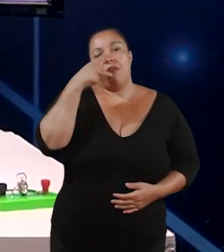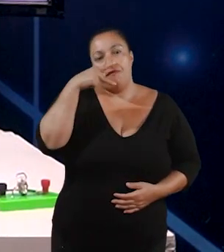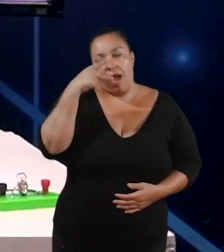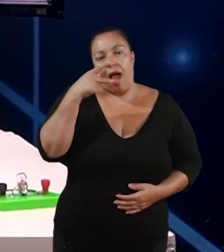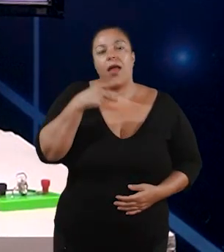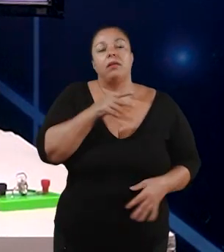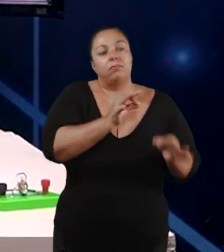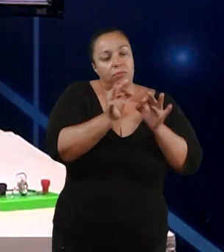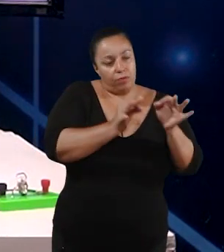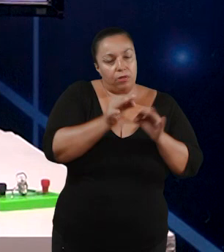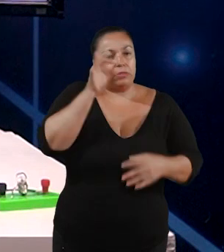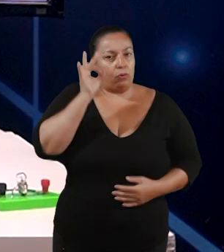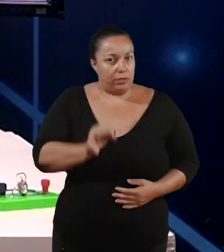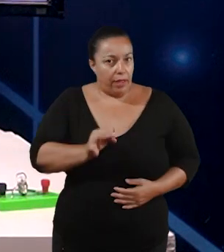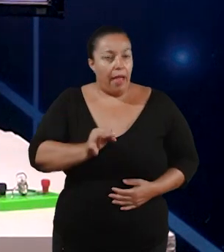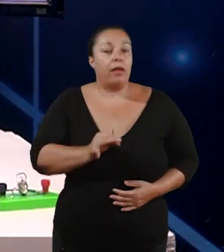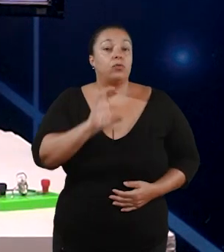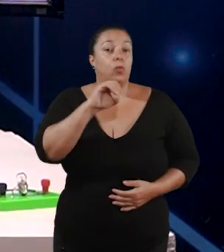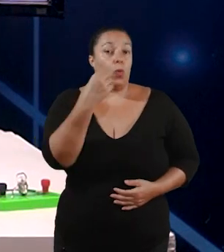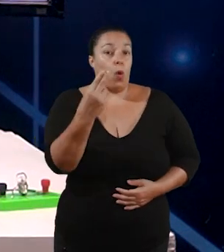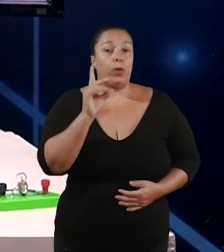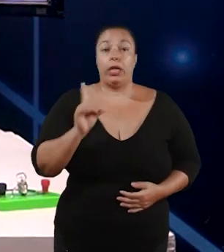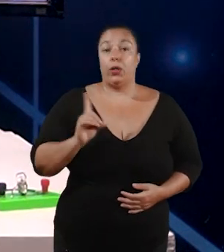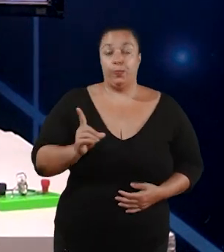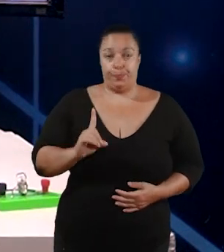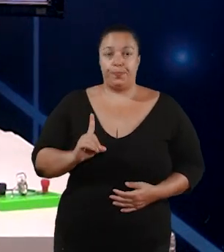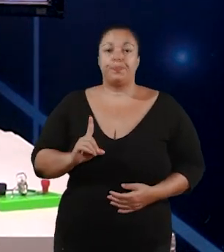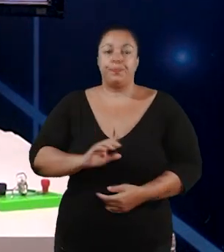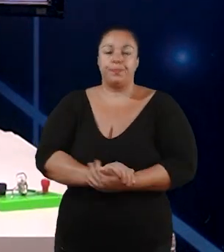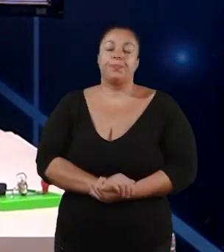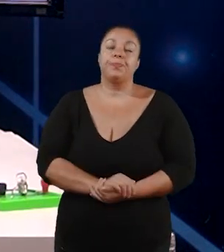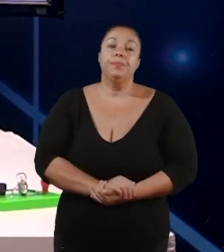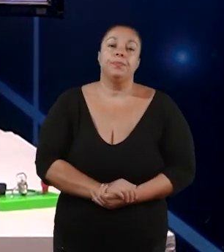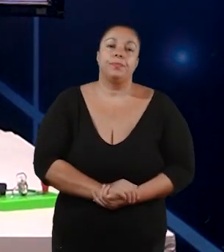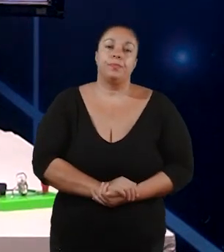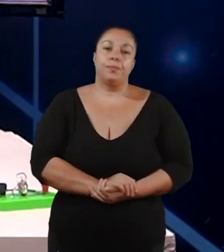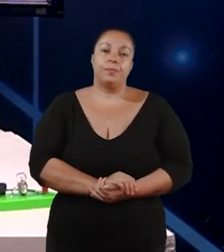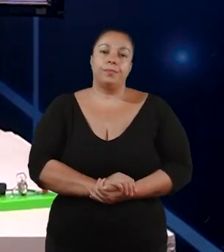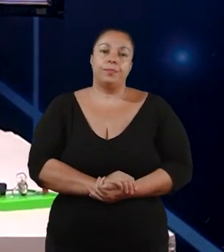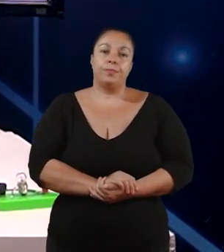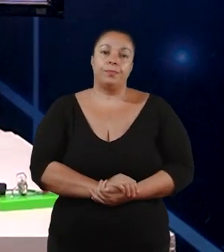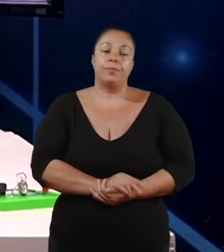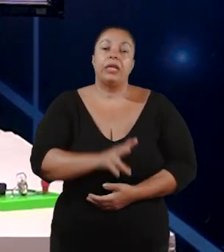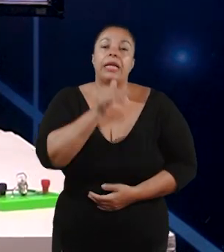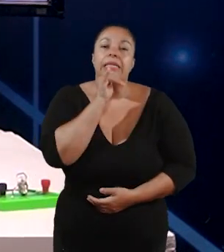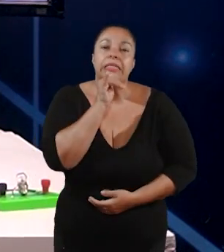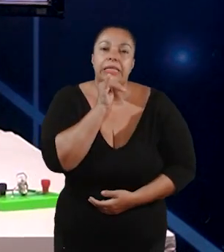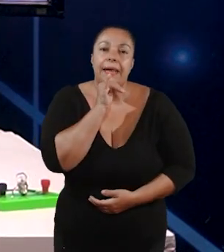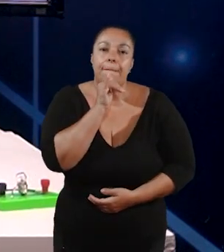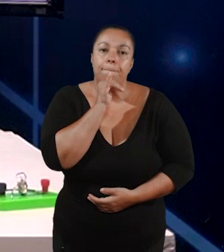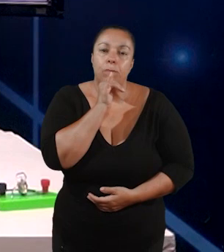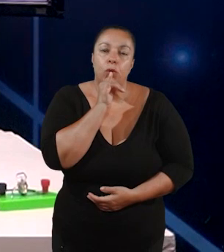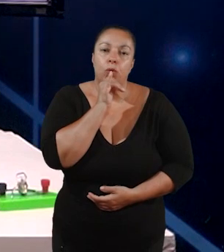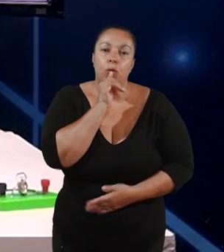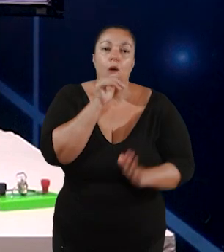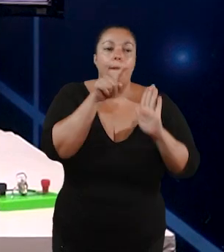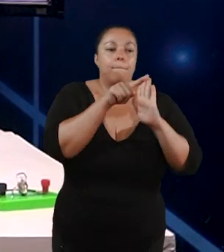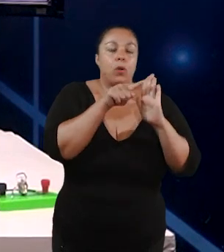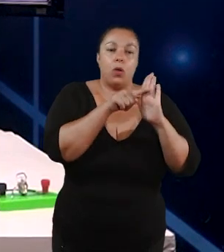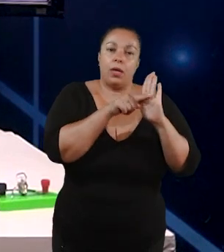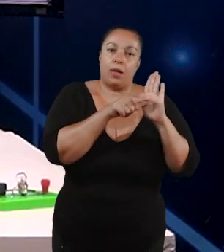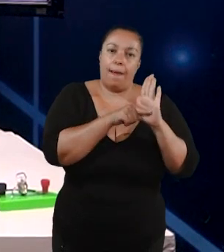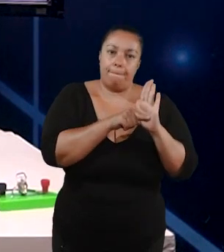vai funcionar, se do jeito que você fez está certo, tá bom? Um exemplo disso é o programa